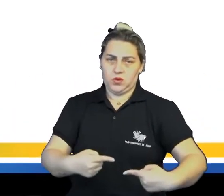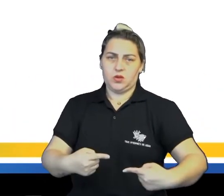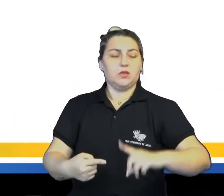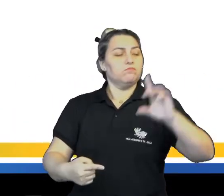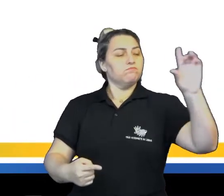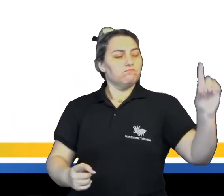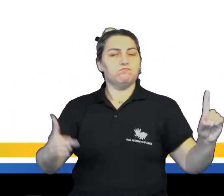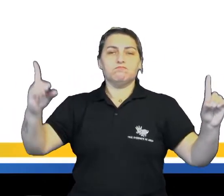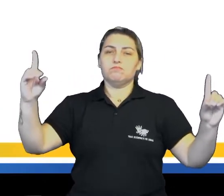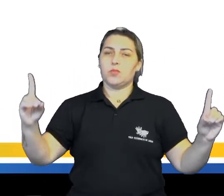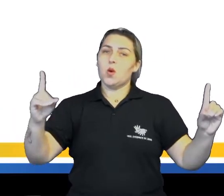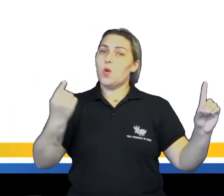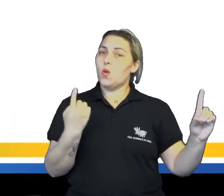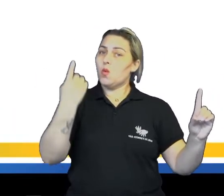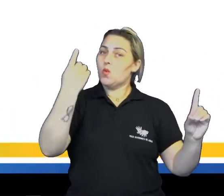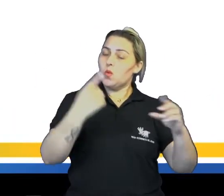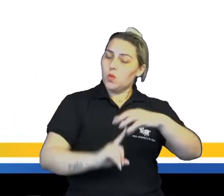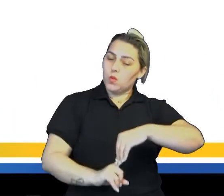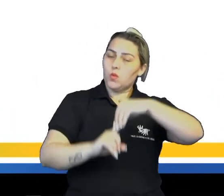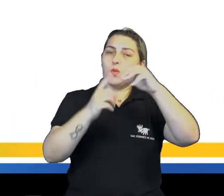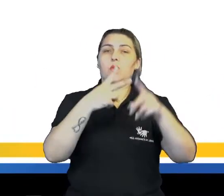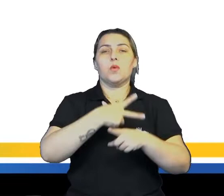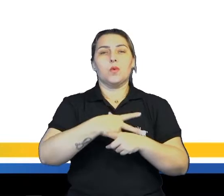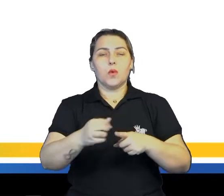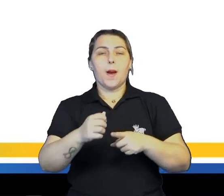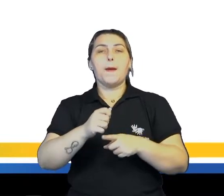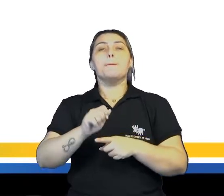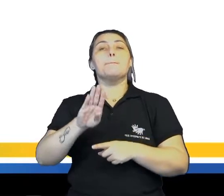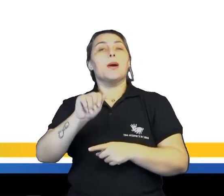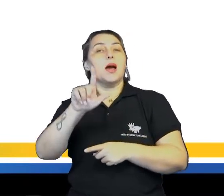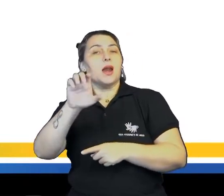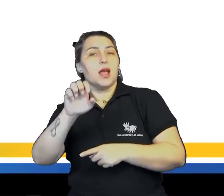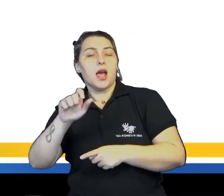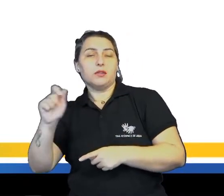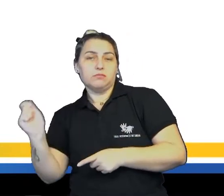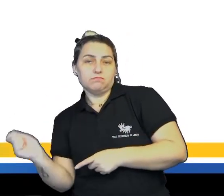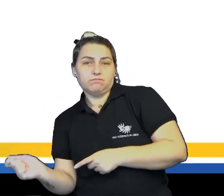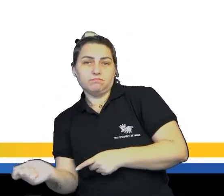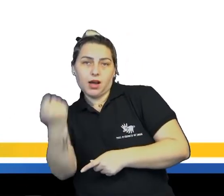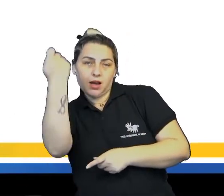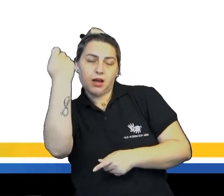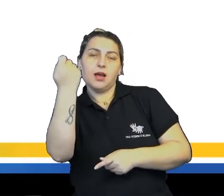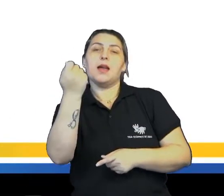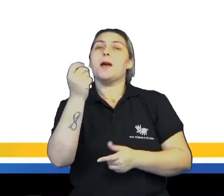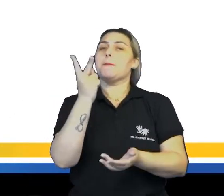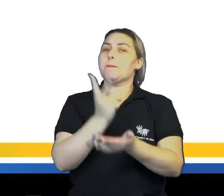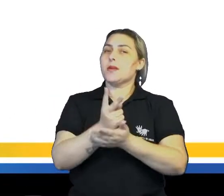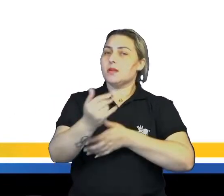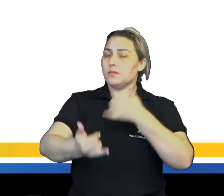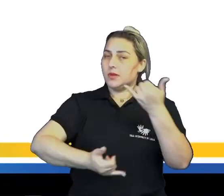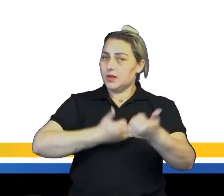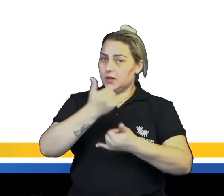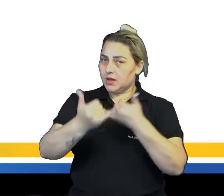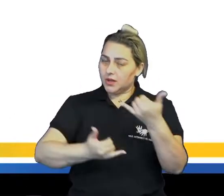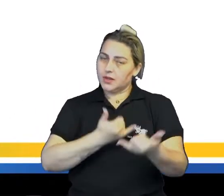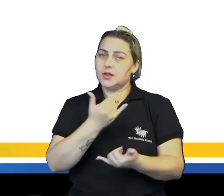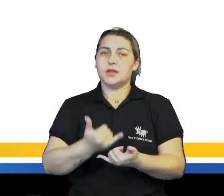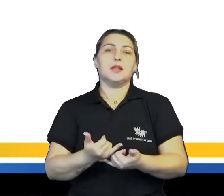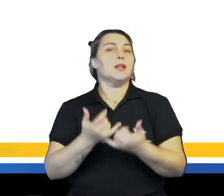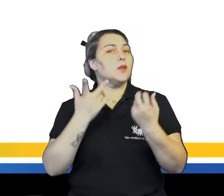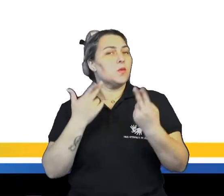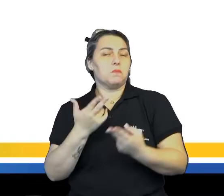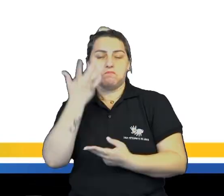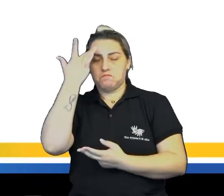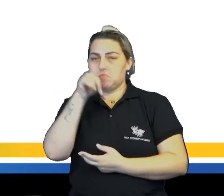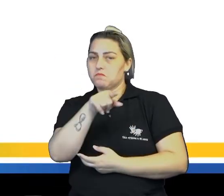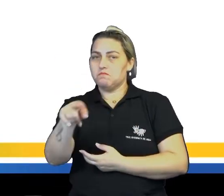disputa a fim de obter um vencedor. O exemplo, queimada, baleado, dodgeball, tudo isso é a mesma brincadeira, tá? Eu acho que não sei como é que vocês